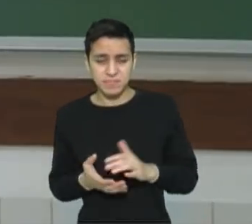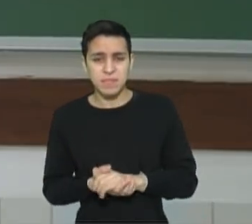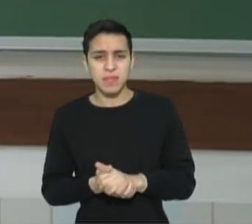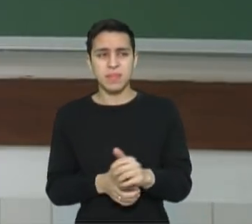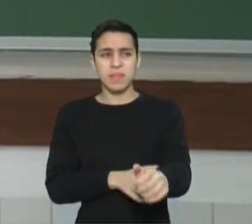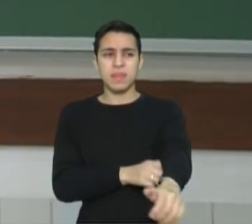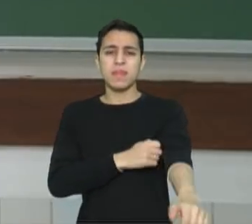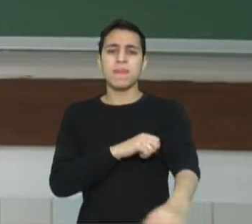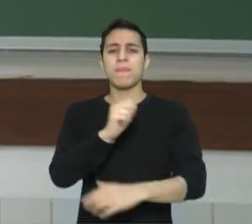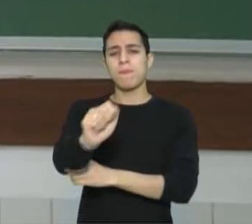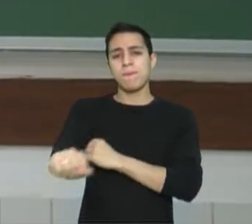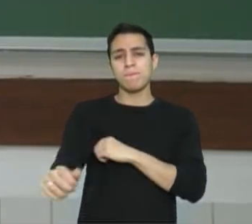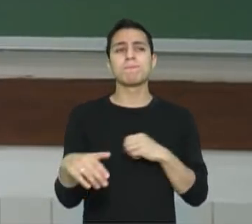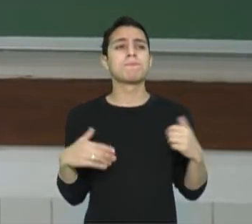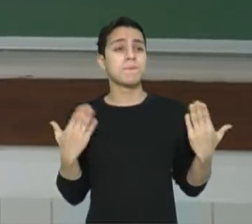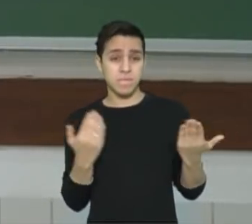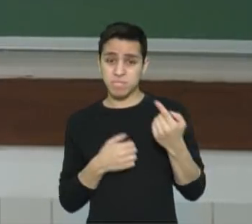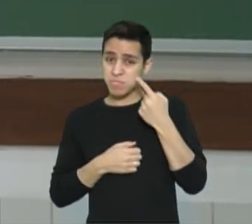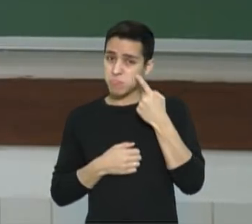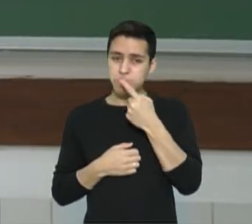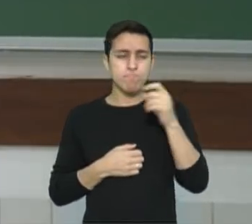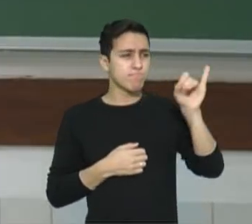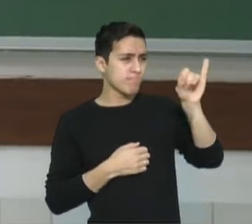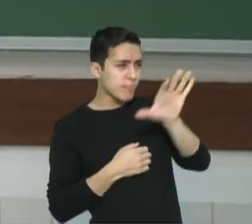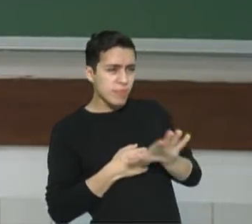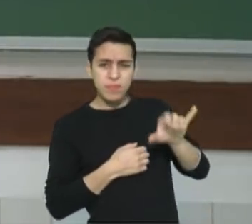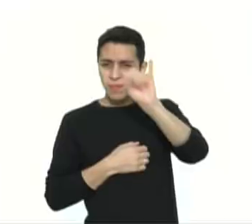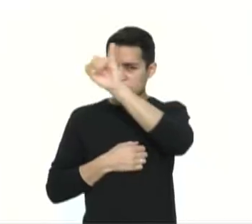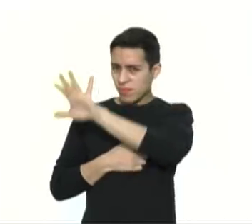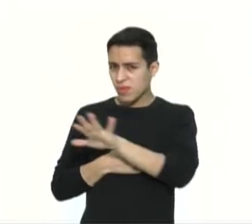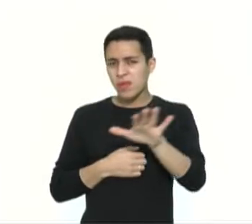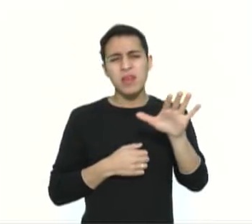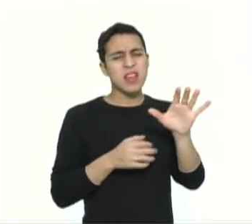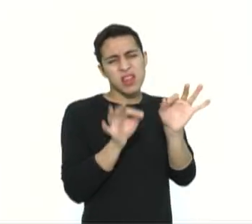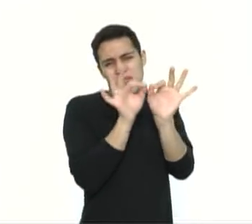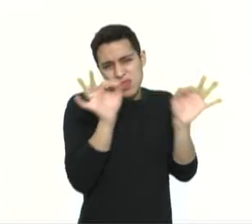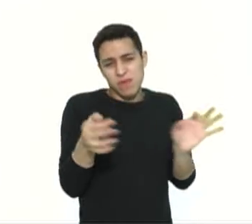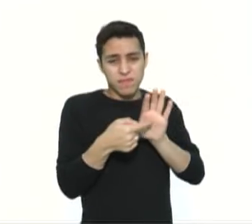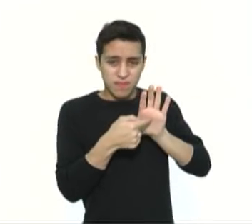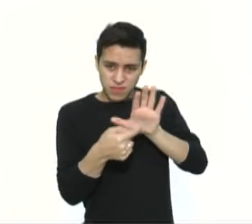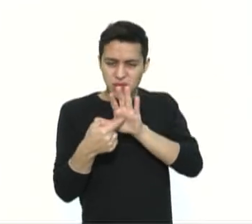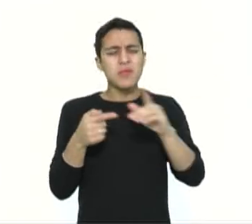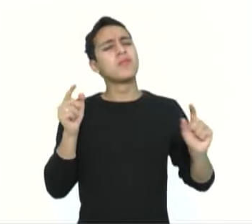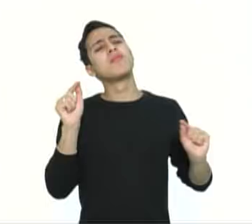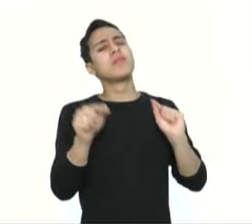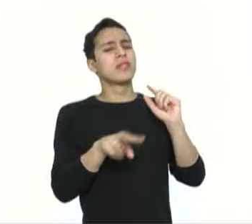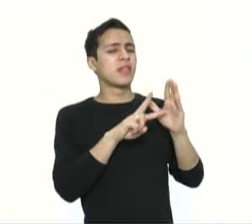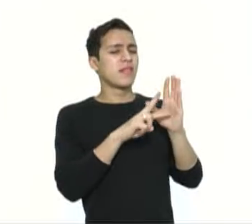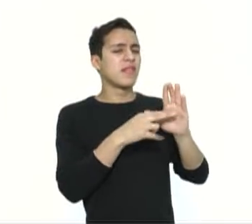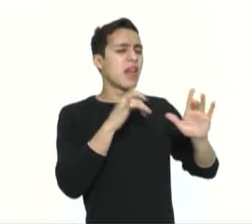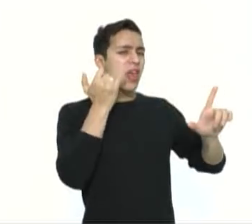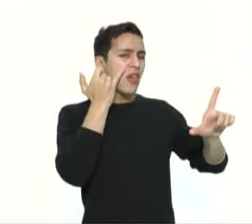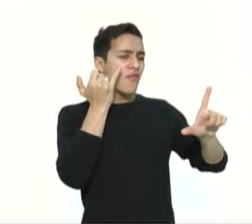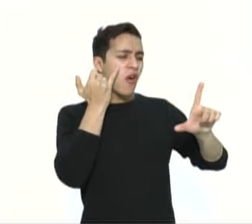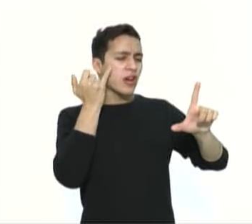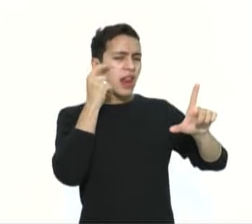que é o infográfico então, a partir desses dois modelinhos, tá? Simples que a professora está trazendo para você. O infográfico é um